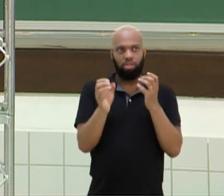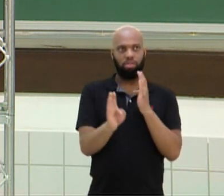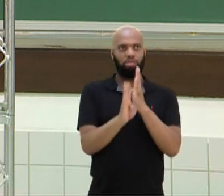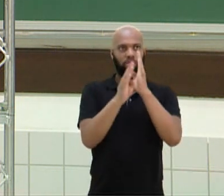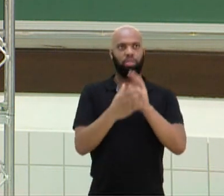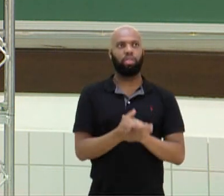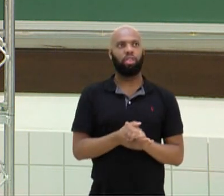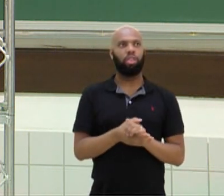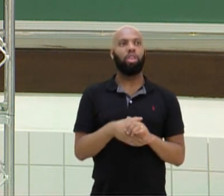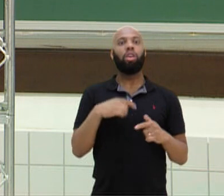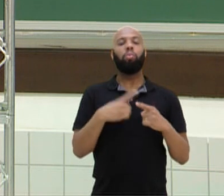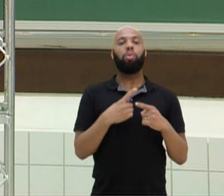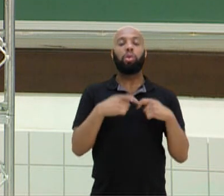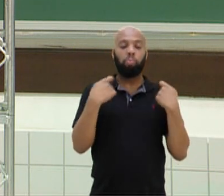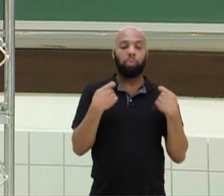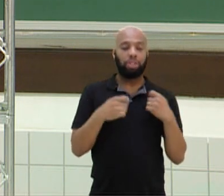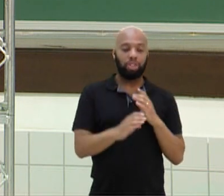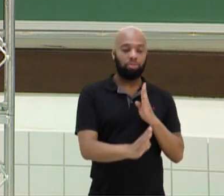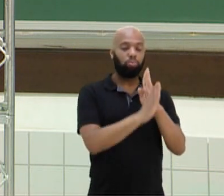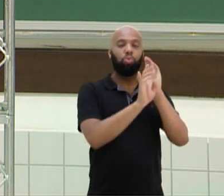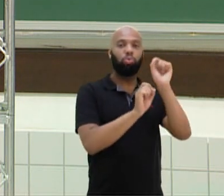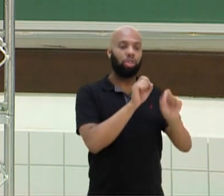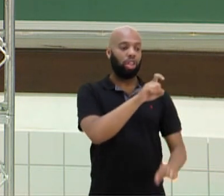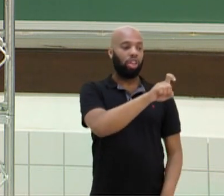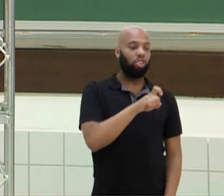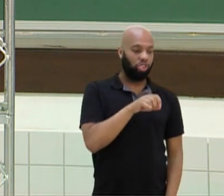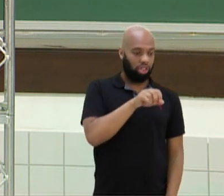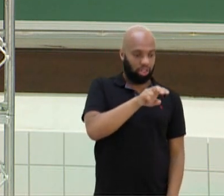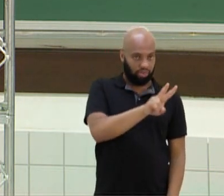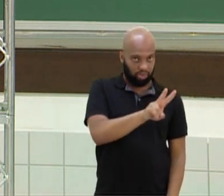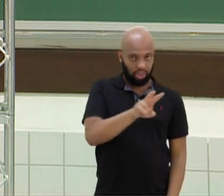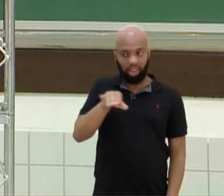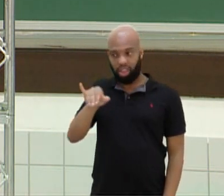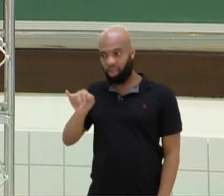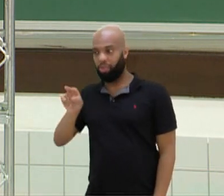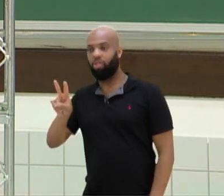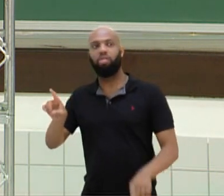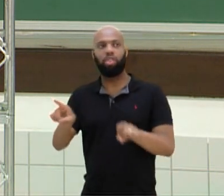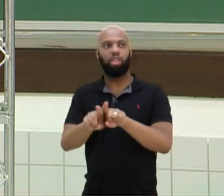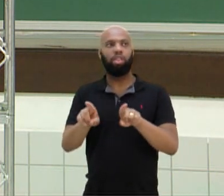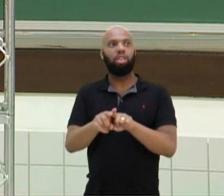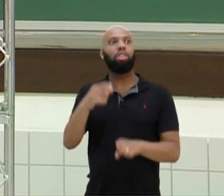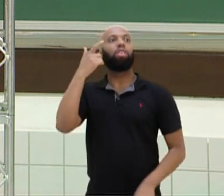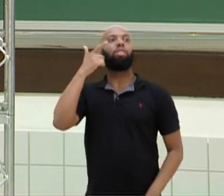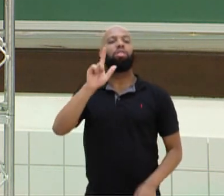pensando no ponto 4, que é o nosso vértice,